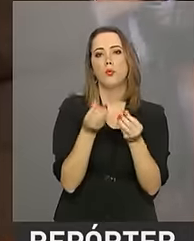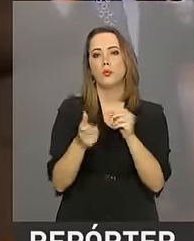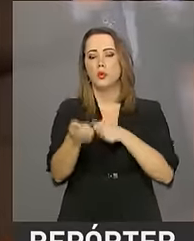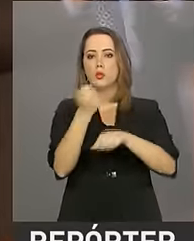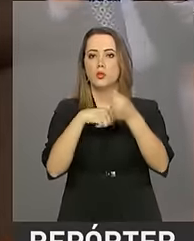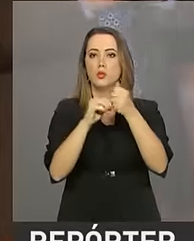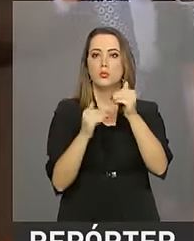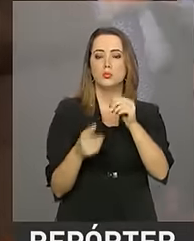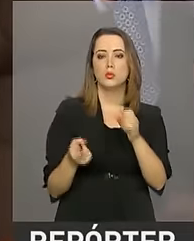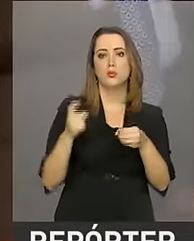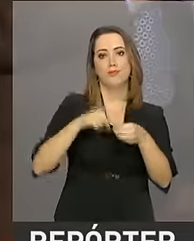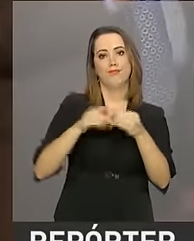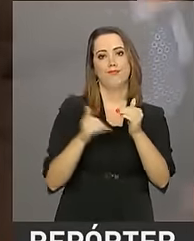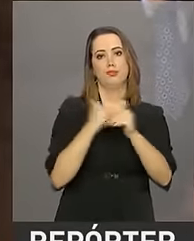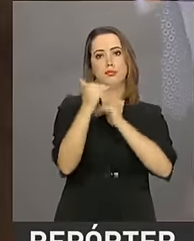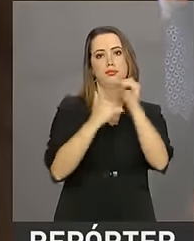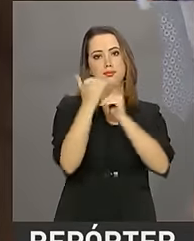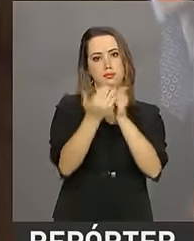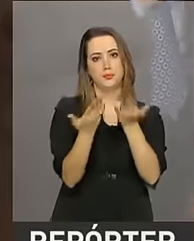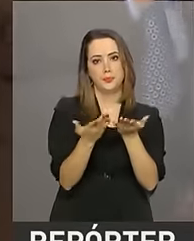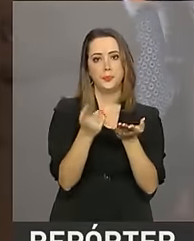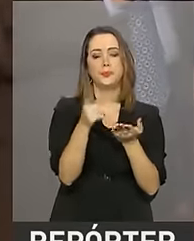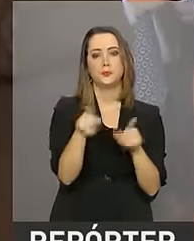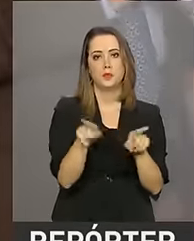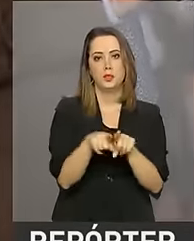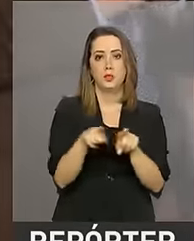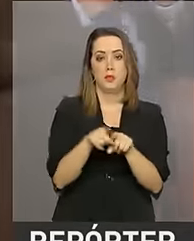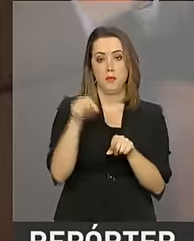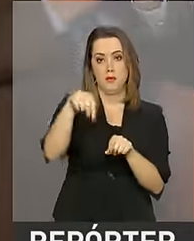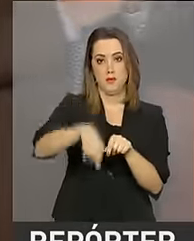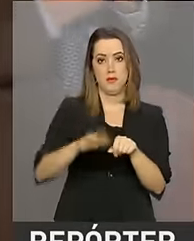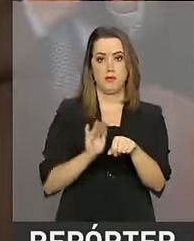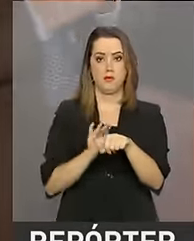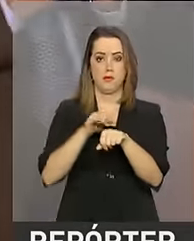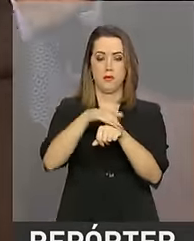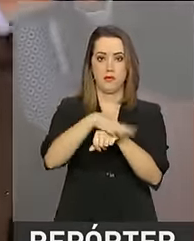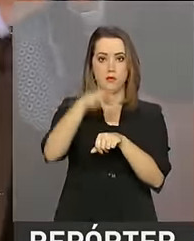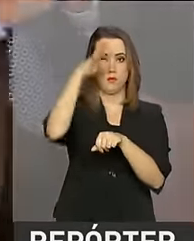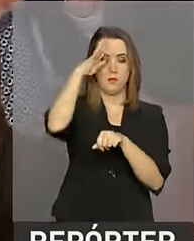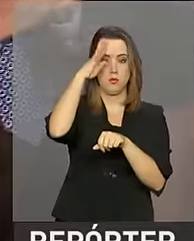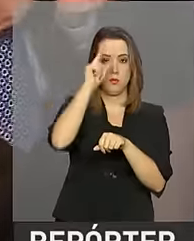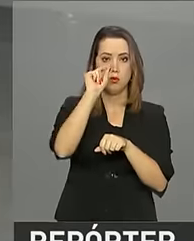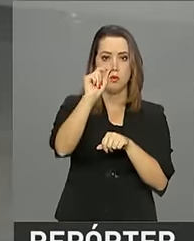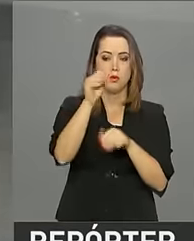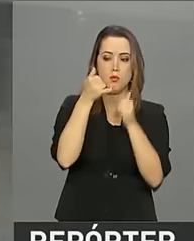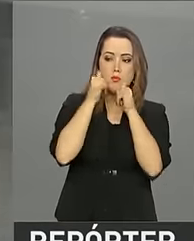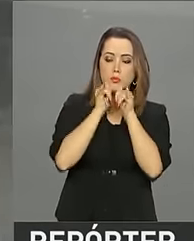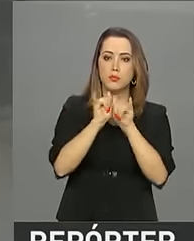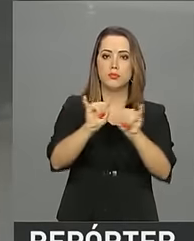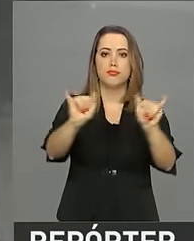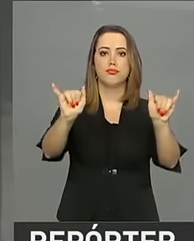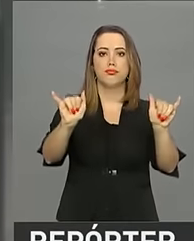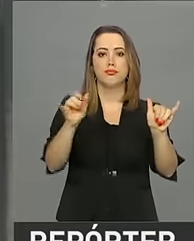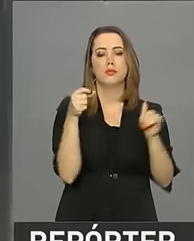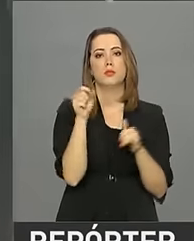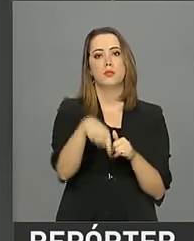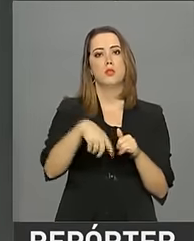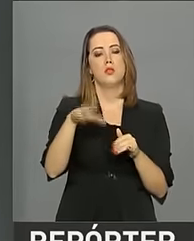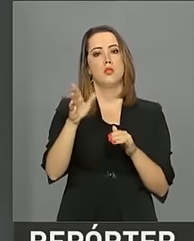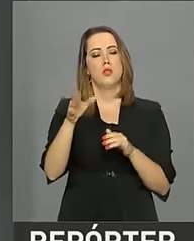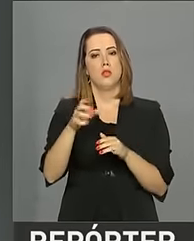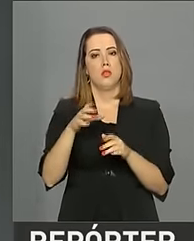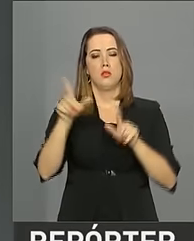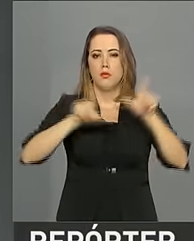retome o crescimento. Ainda está previsto para a noite desta quarta-feira a veiculação de um pronunciamento em cadeia de rádio e TV,